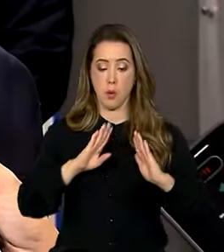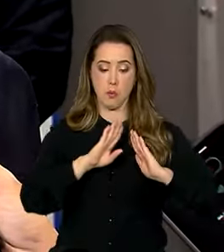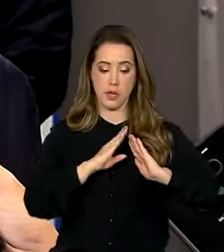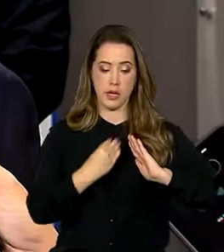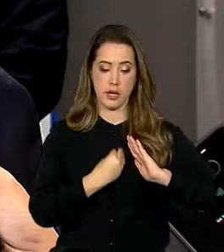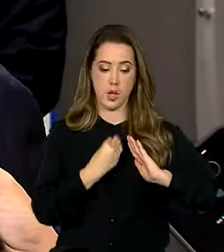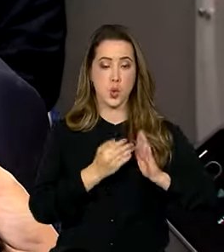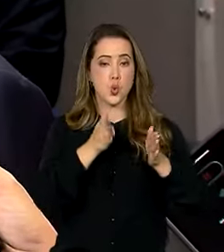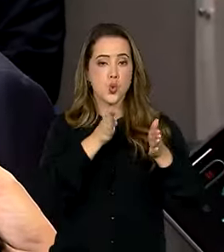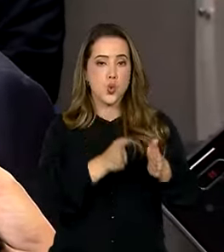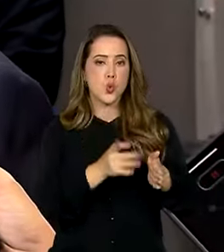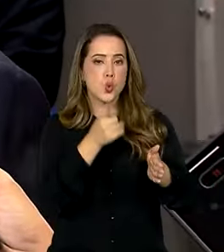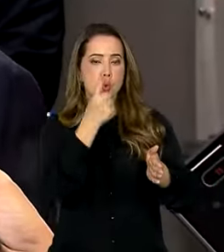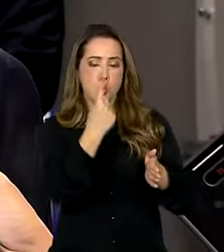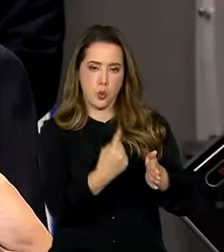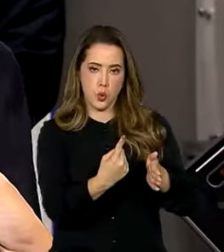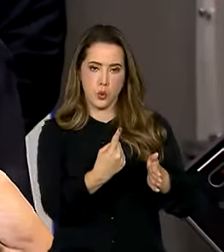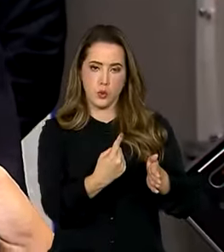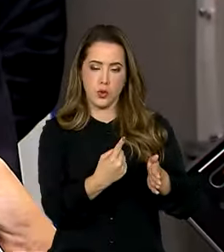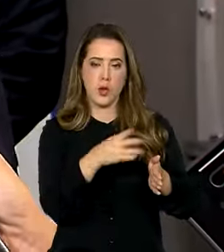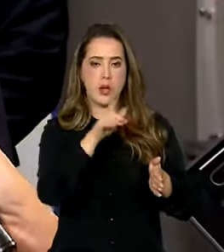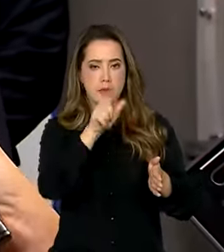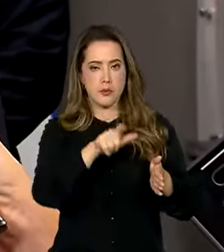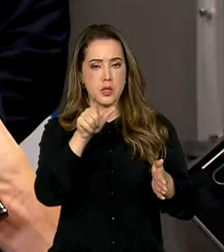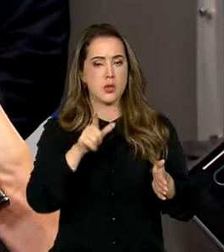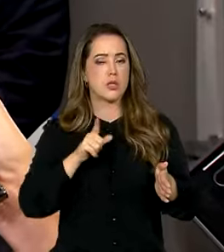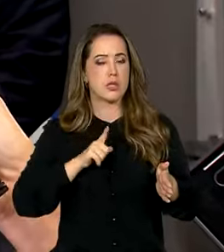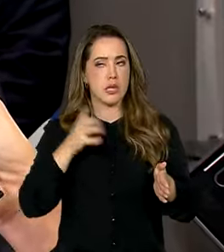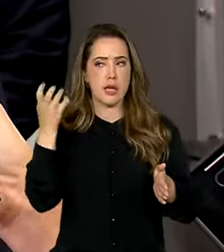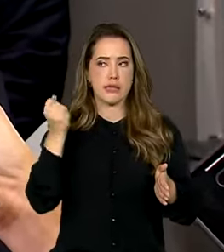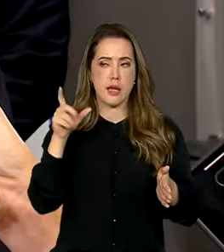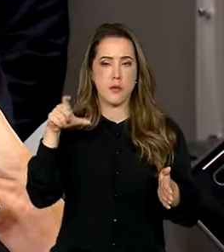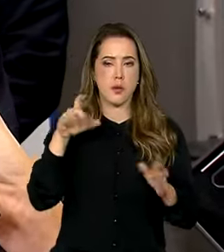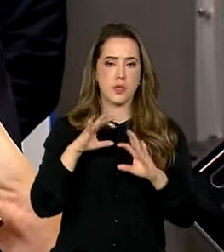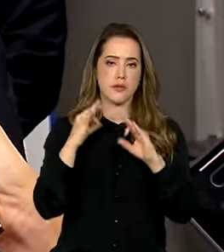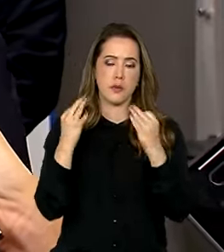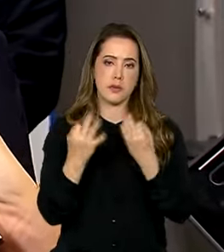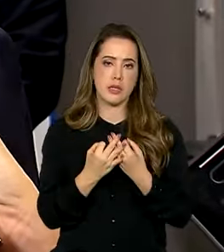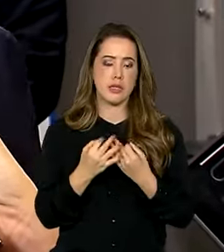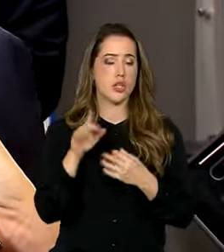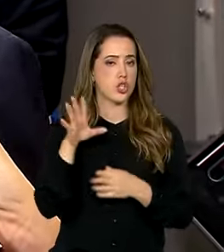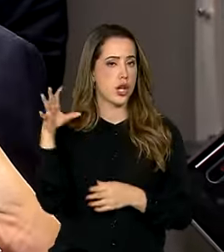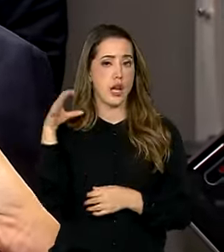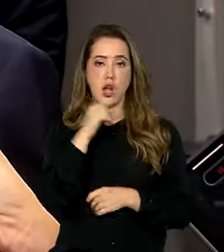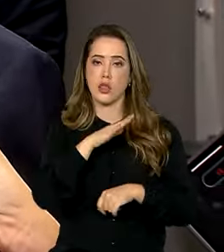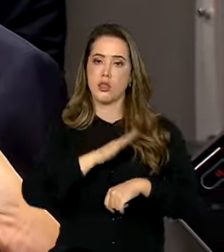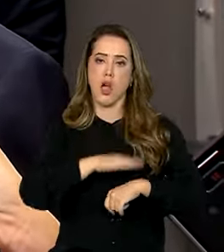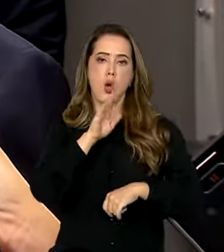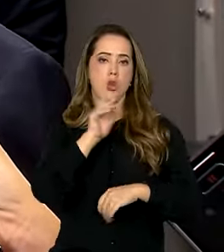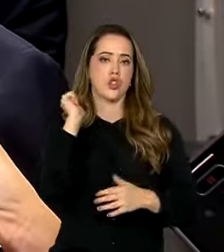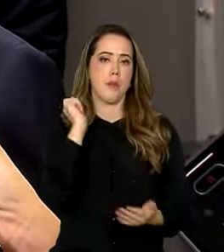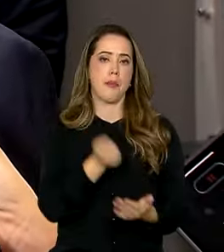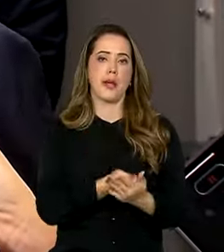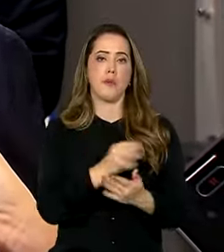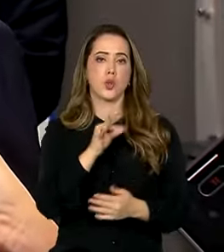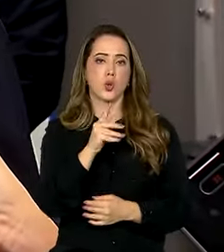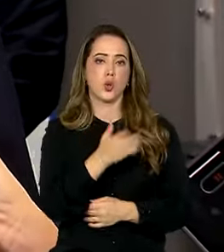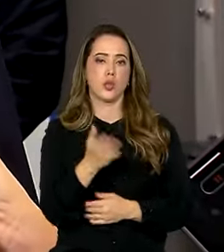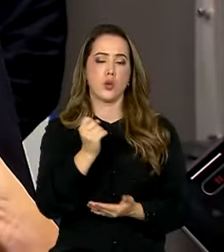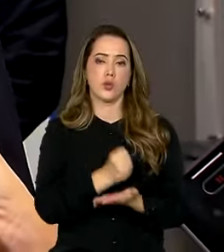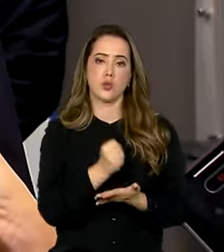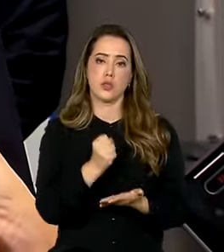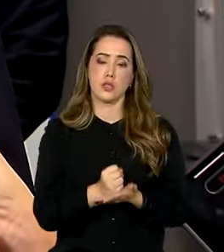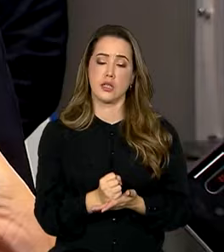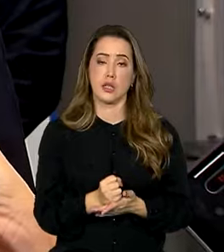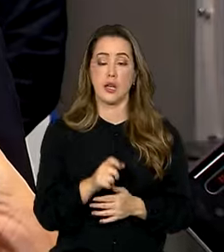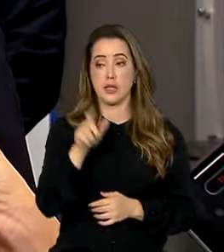no faixa 1, que nós já resolvemos, né, aqueles que eram detentores do Bolsa Família, de forma automática tiveram a quitação dos seus contratos. Aqueles